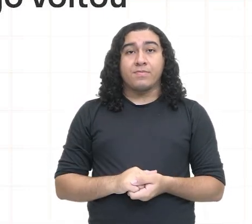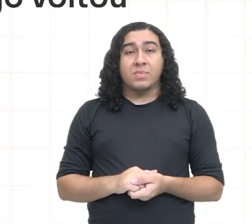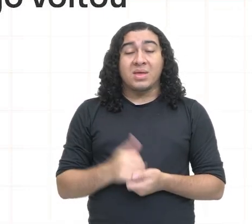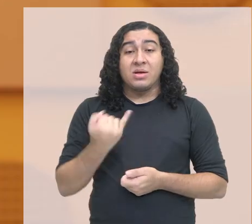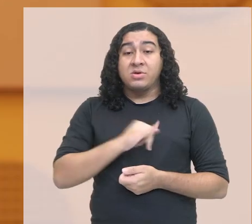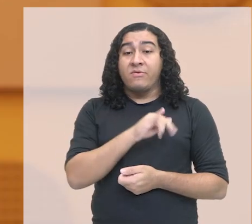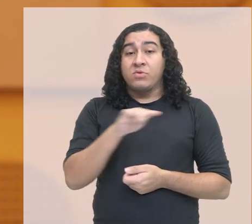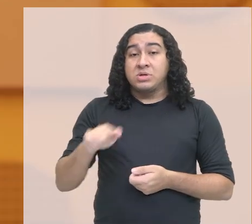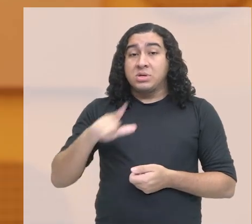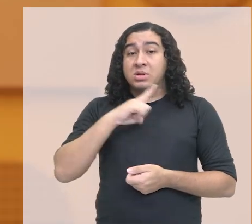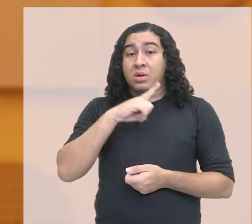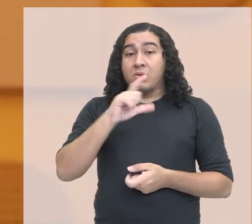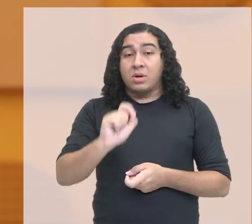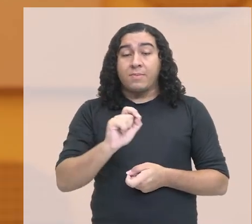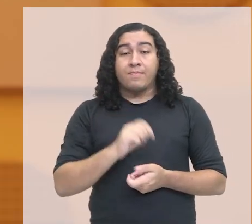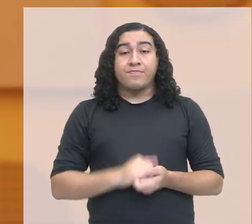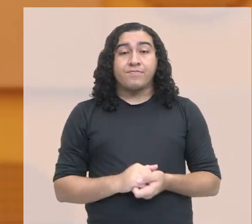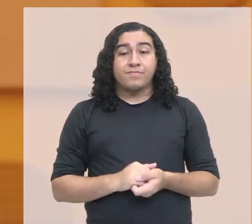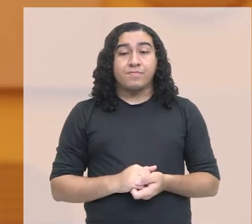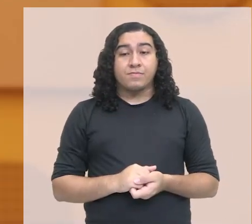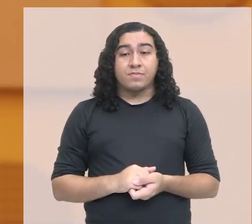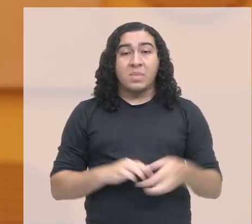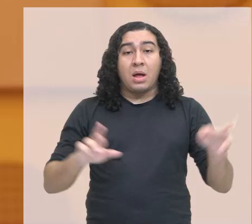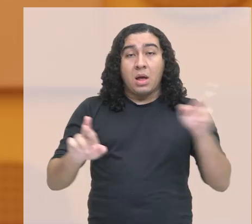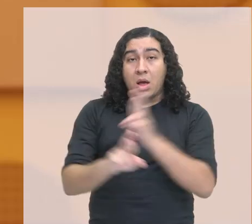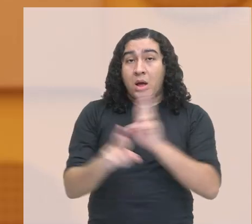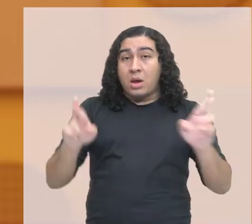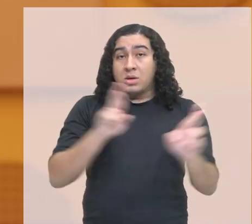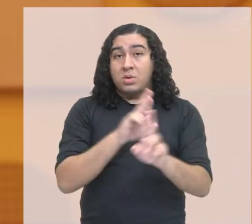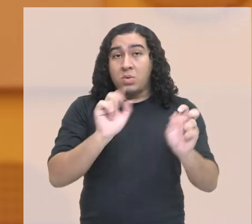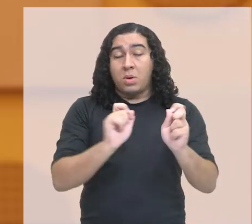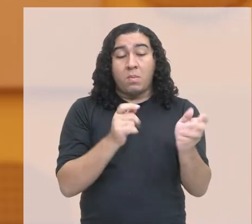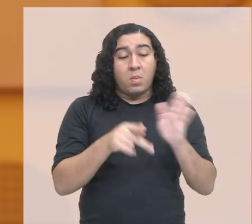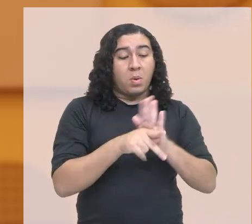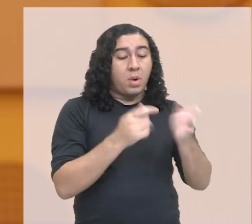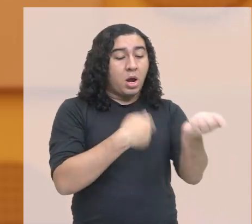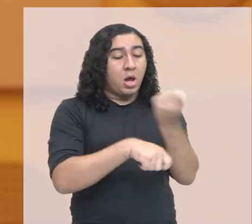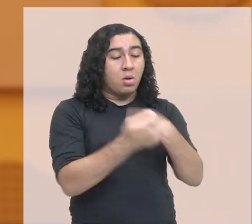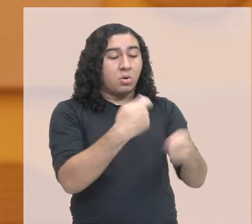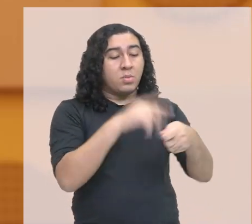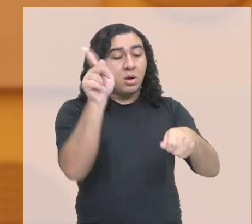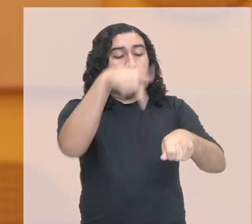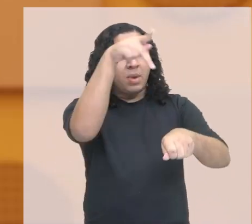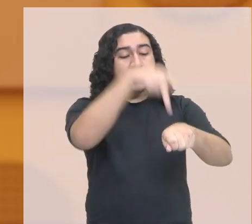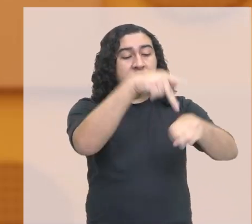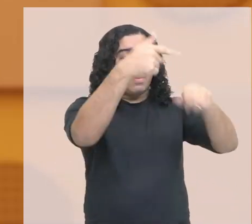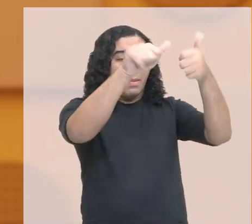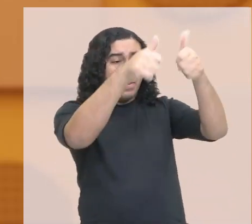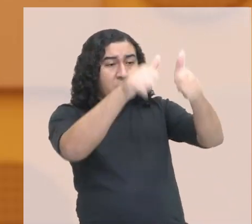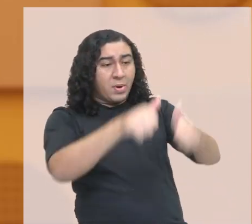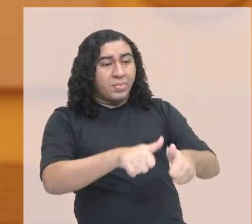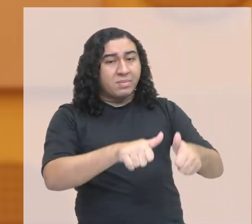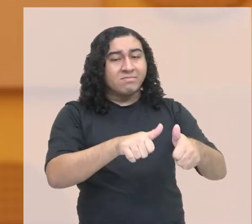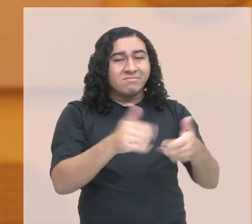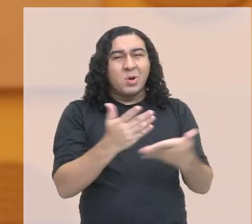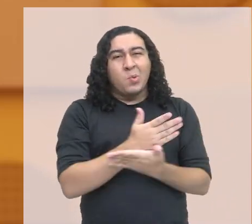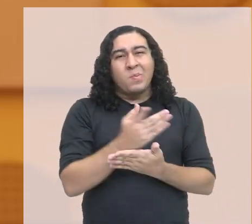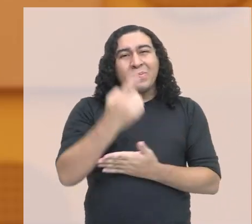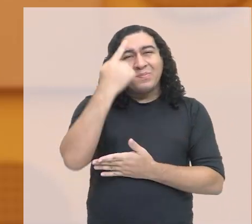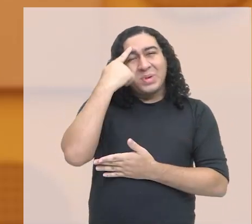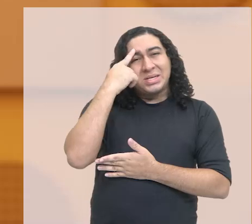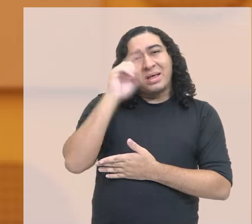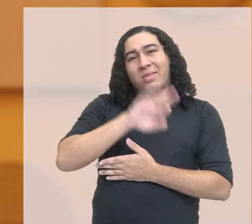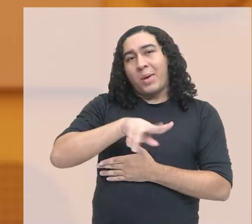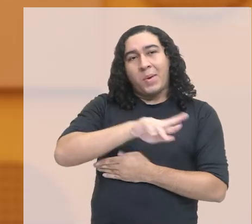quando você tem, né, a relação com a economia de um país, não são, por muitas das vezes, não são